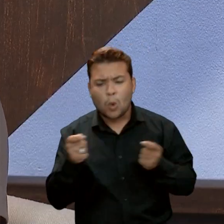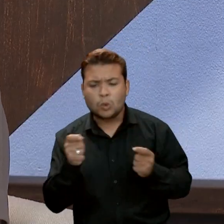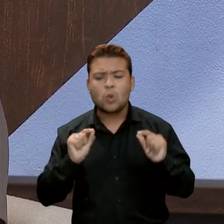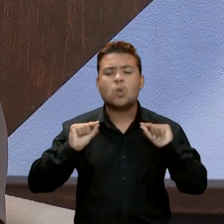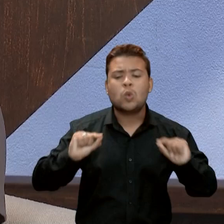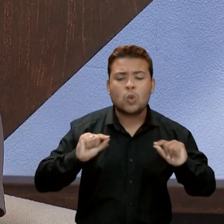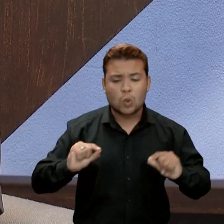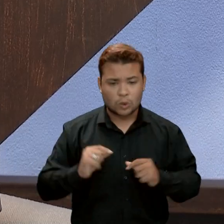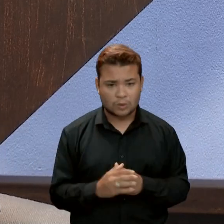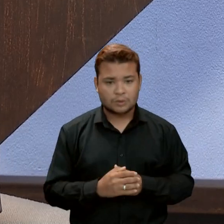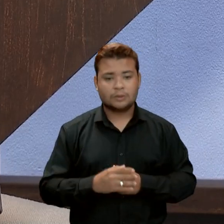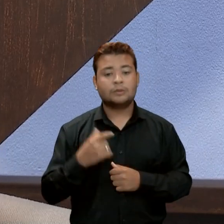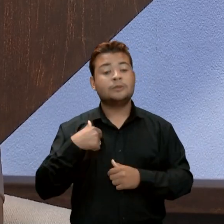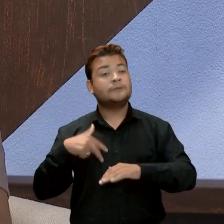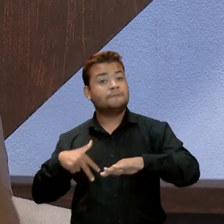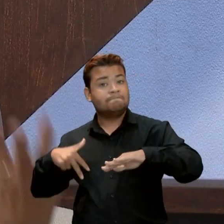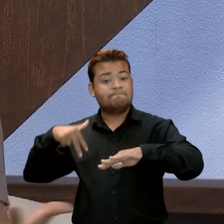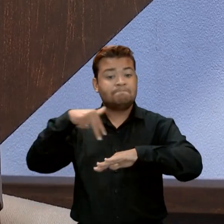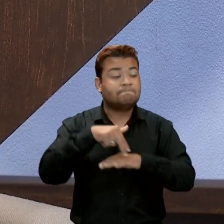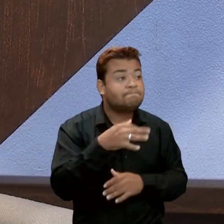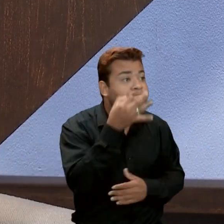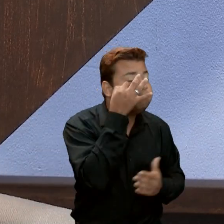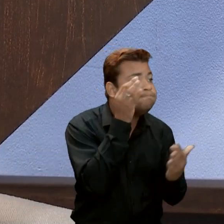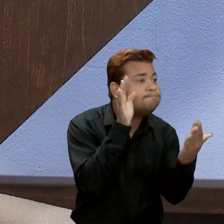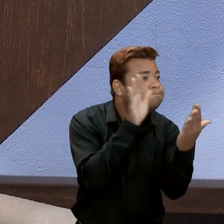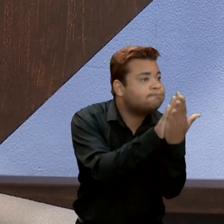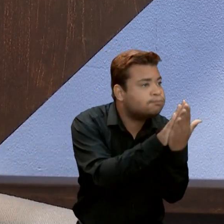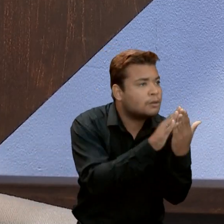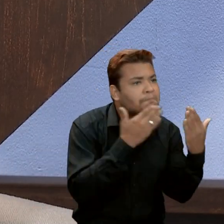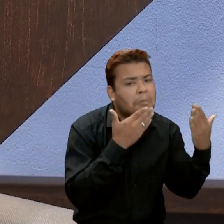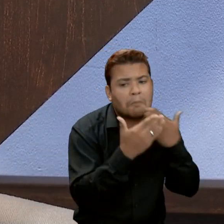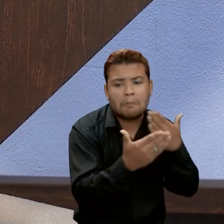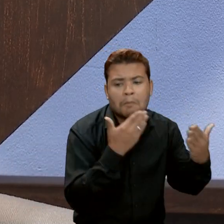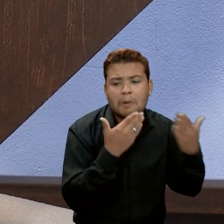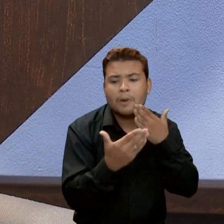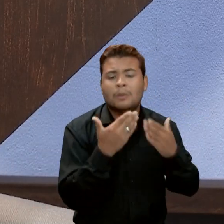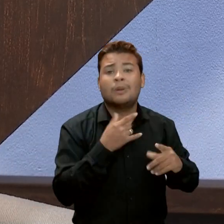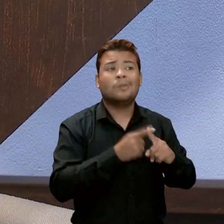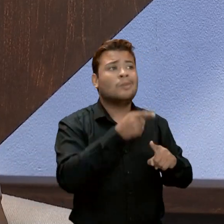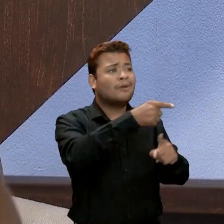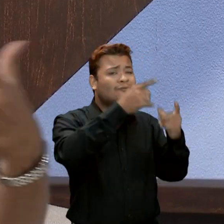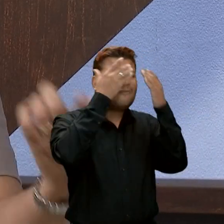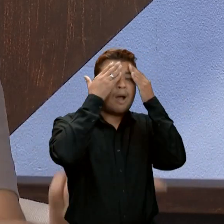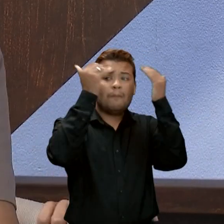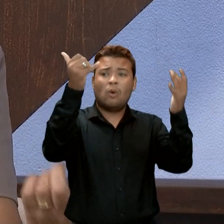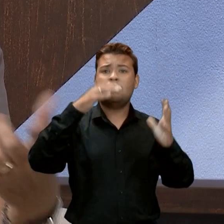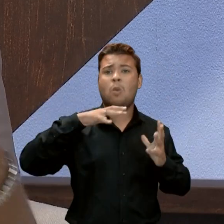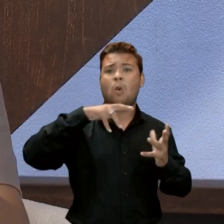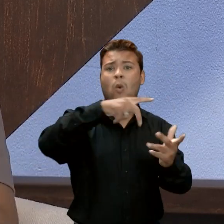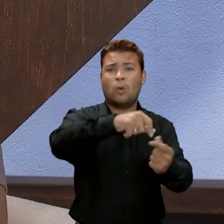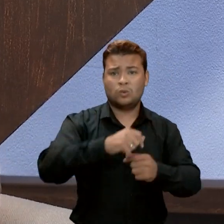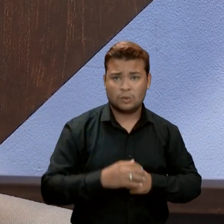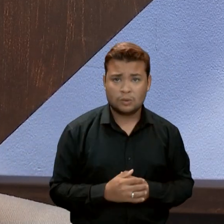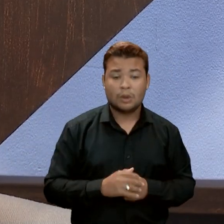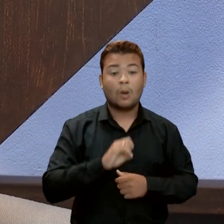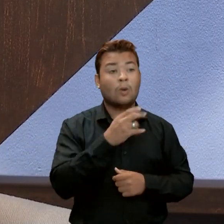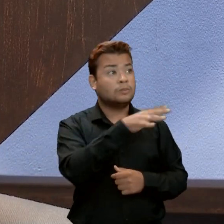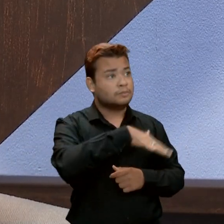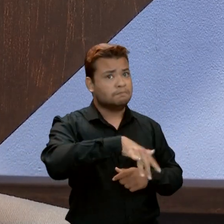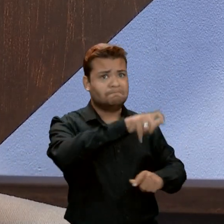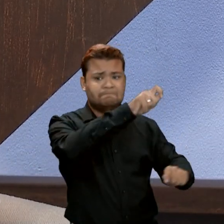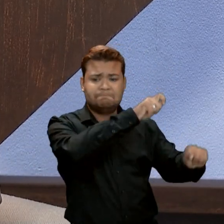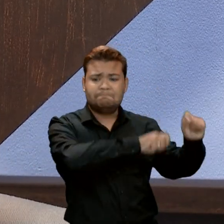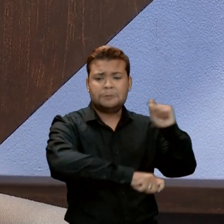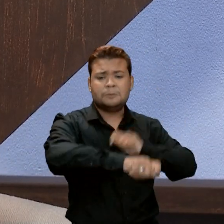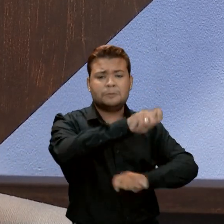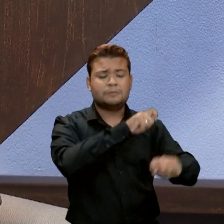Deixa eu conversar de perto com esse pesquisador que ele tem tanto destaque internacionalmente, ou esse mercado que tem tanta